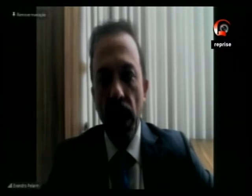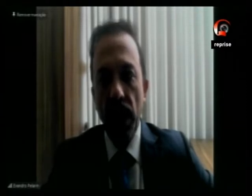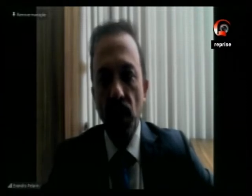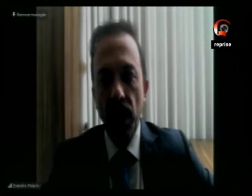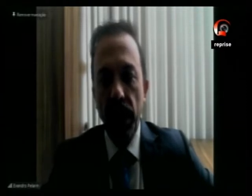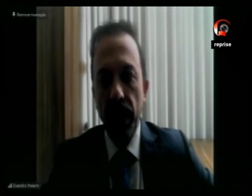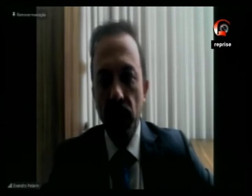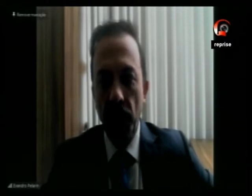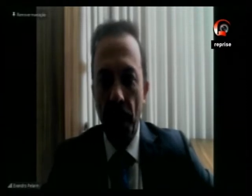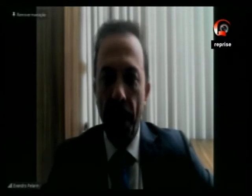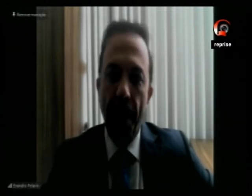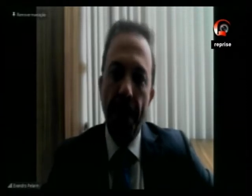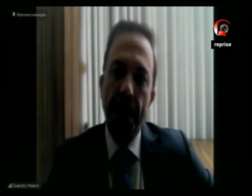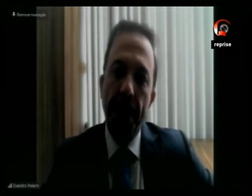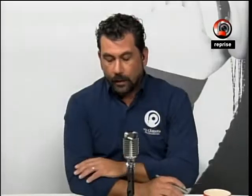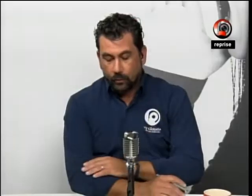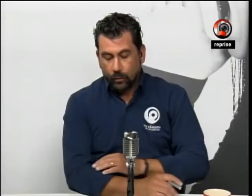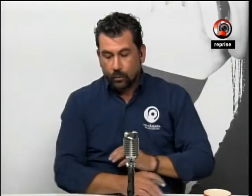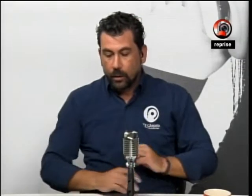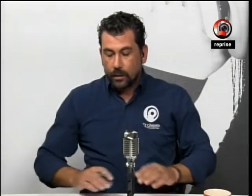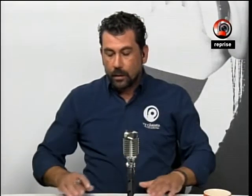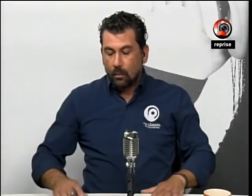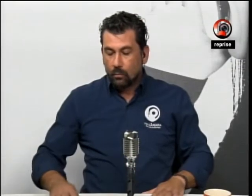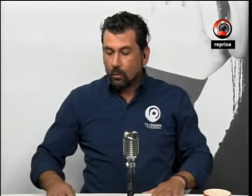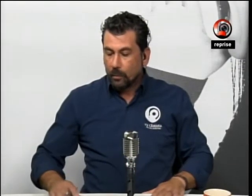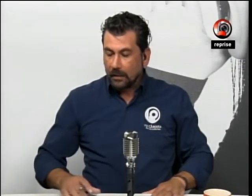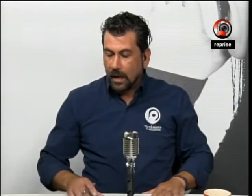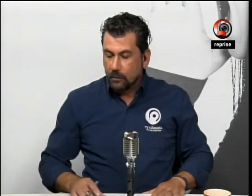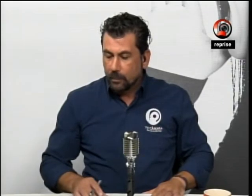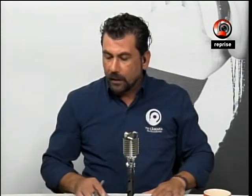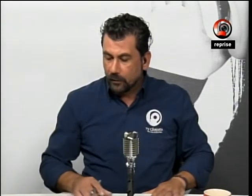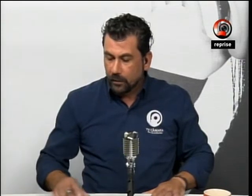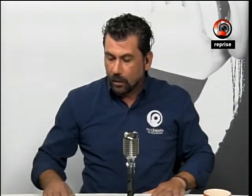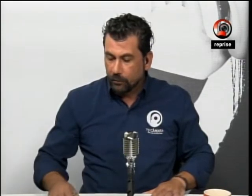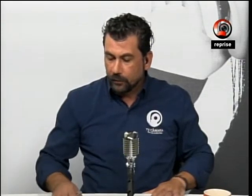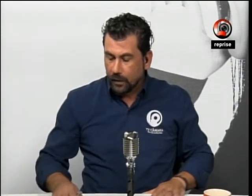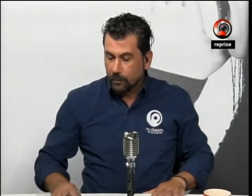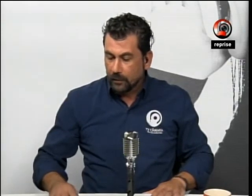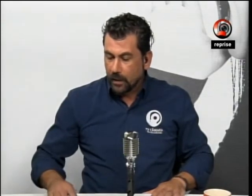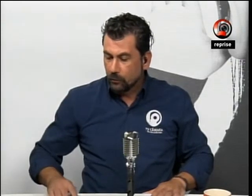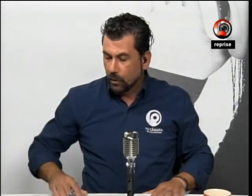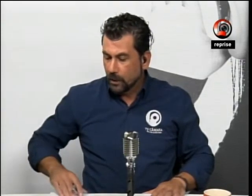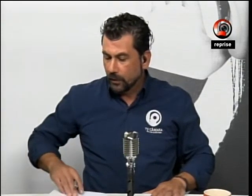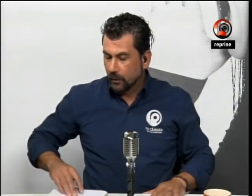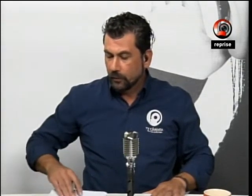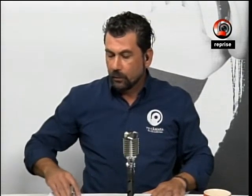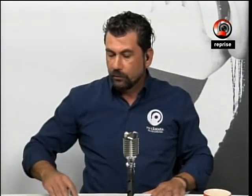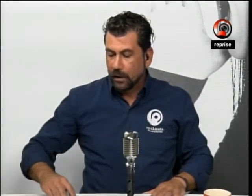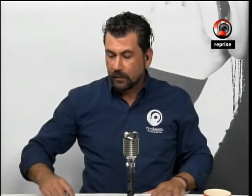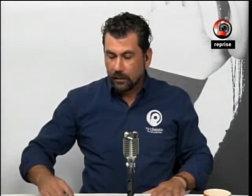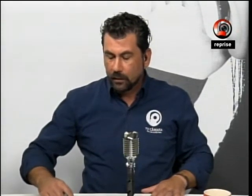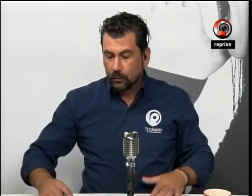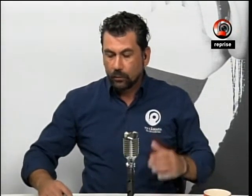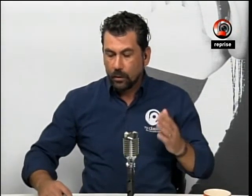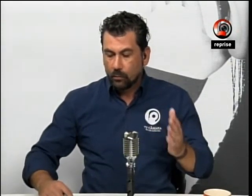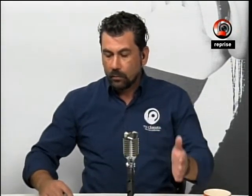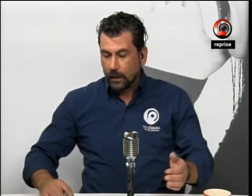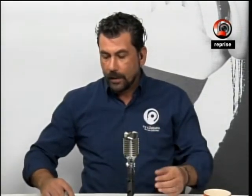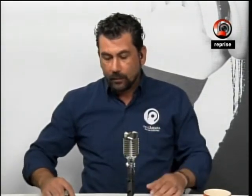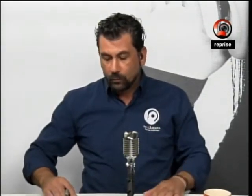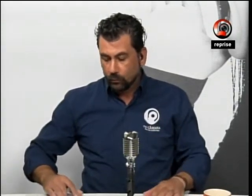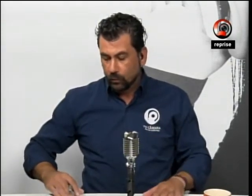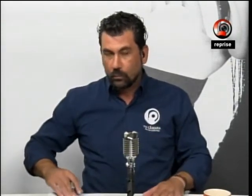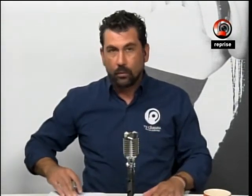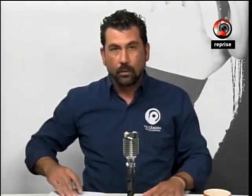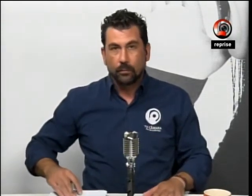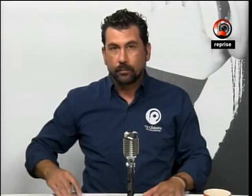o caso concreto. Legal, doutor. Algum comentário mais que talvez tenha passado sobre essa questão de vacina, doutor? Algum